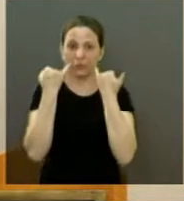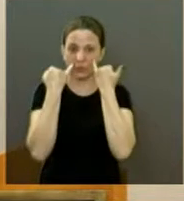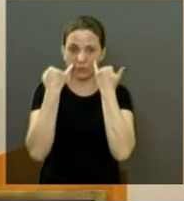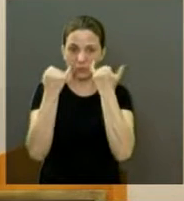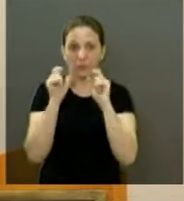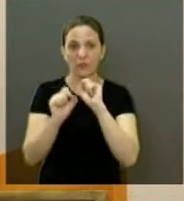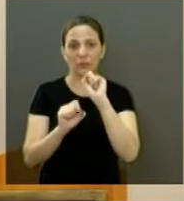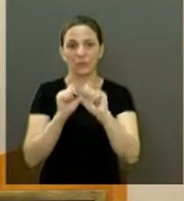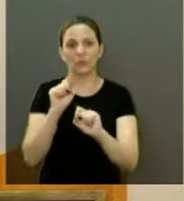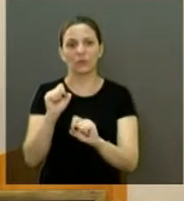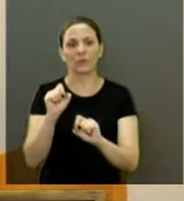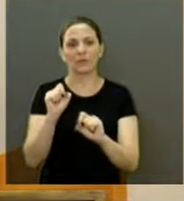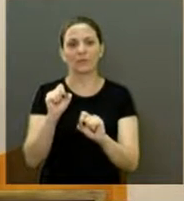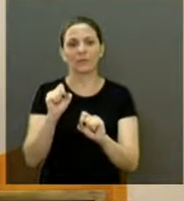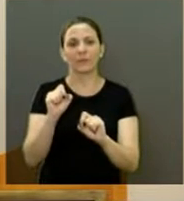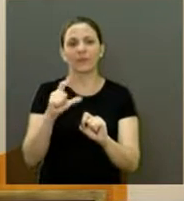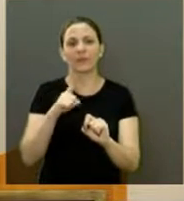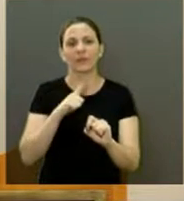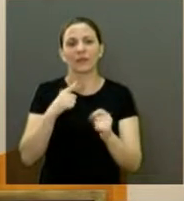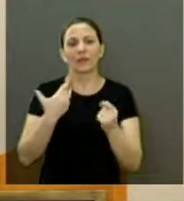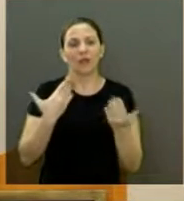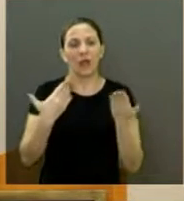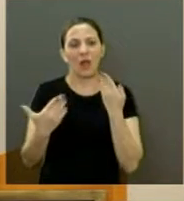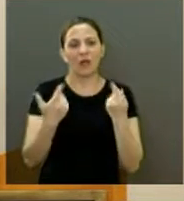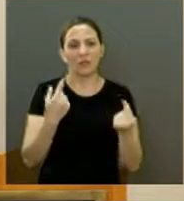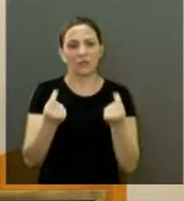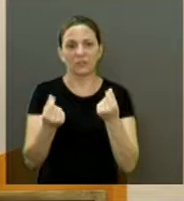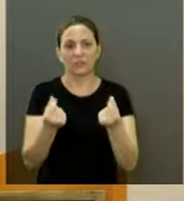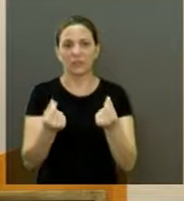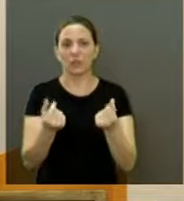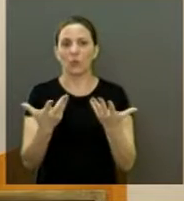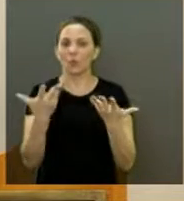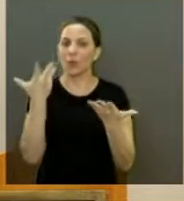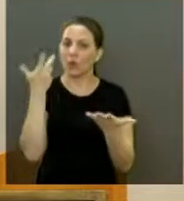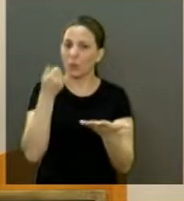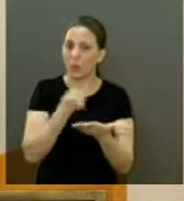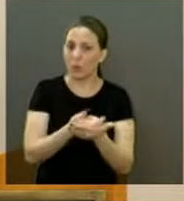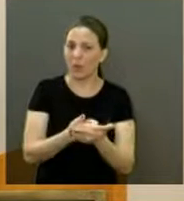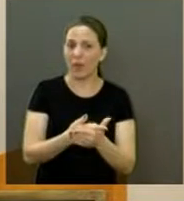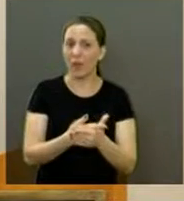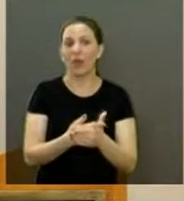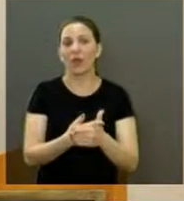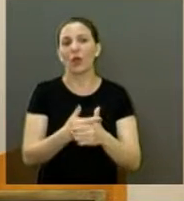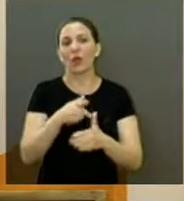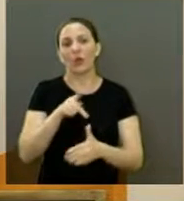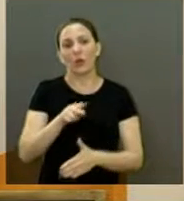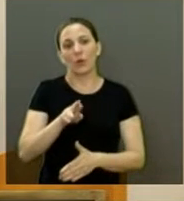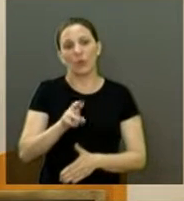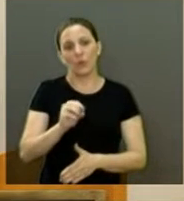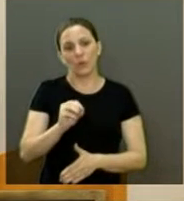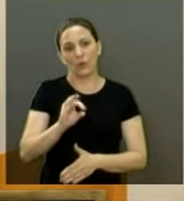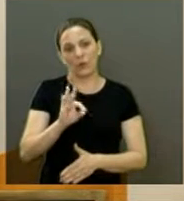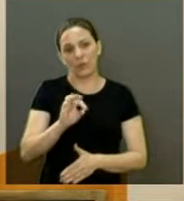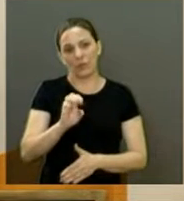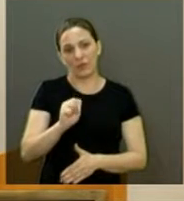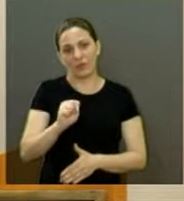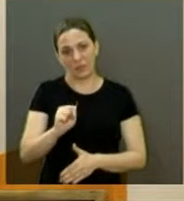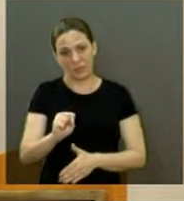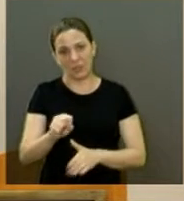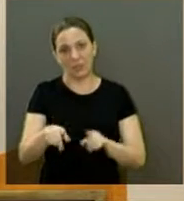há uma licitação em andamento para aquisição de próteses no valor de 180 mil